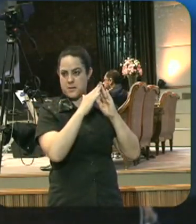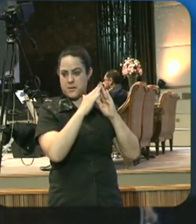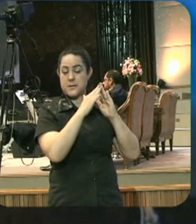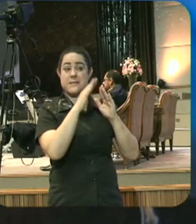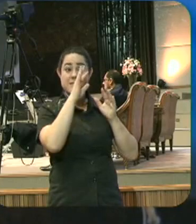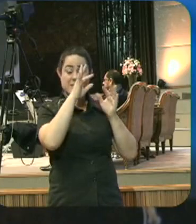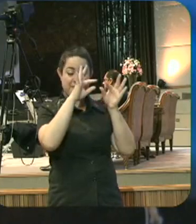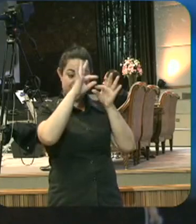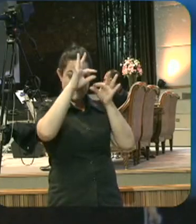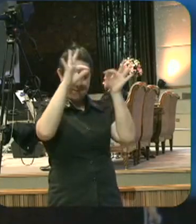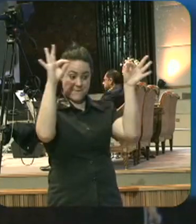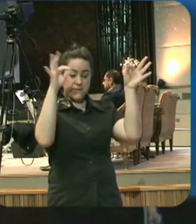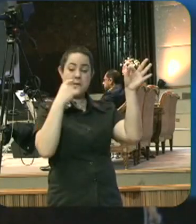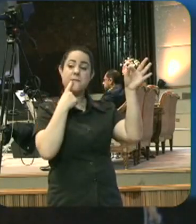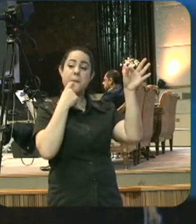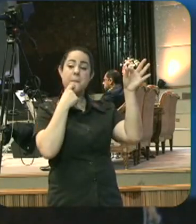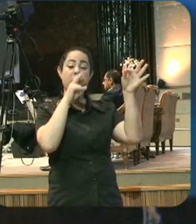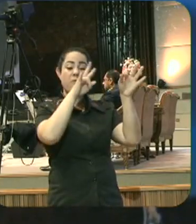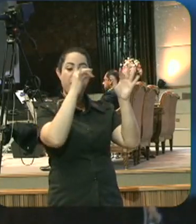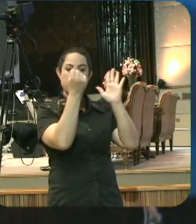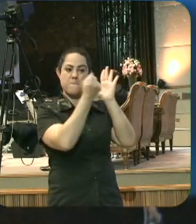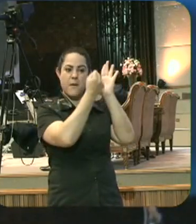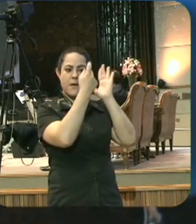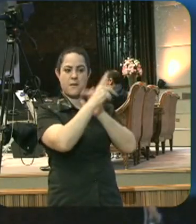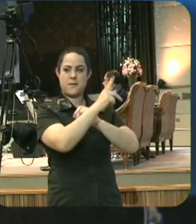e esse fio vai ficar marcando a sua casa,